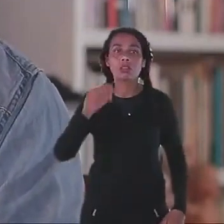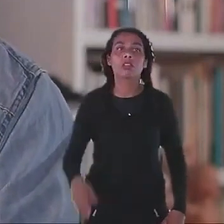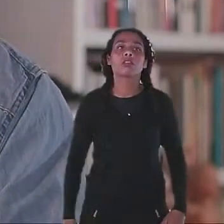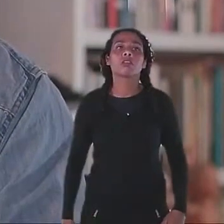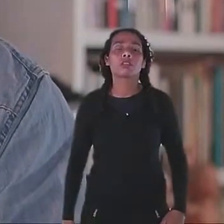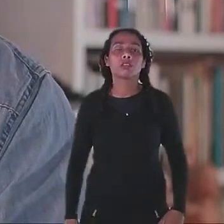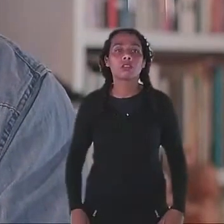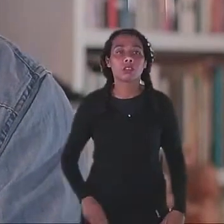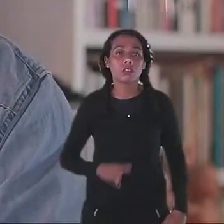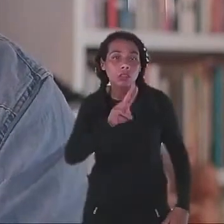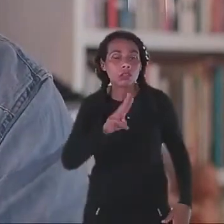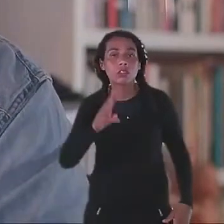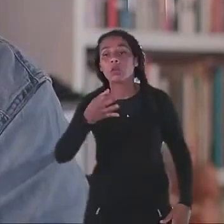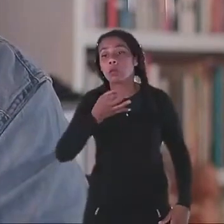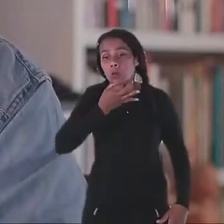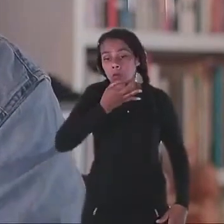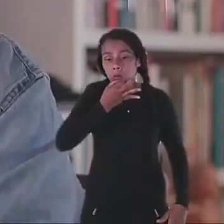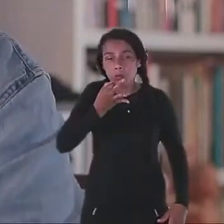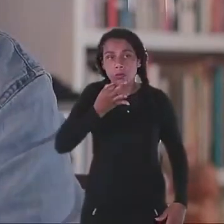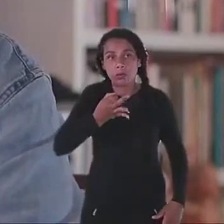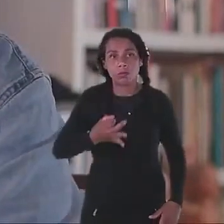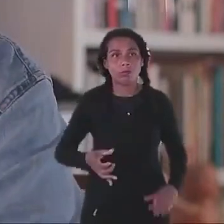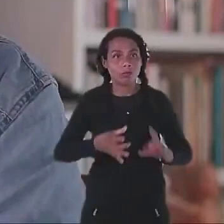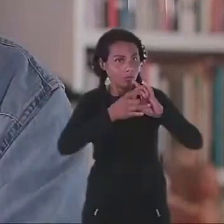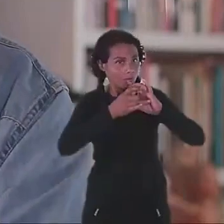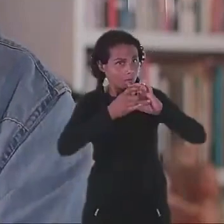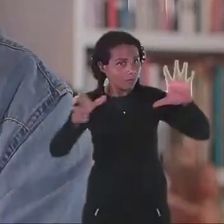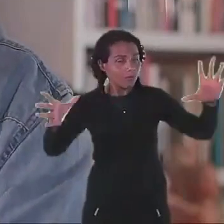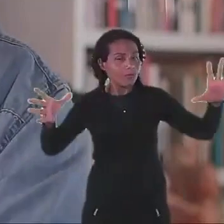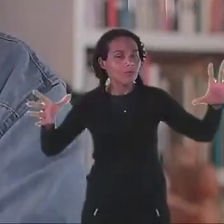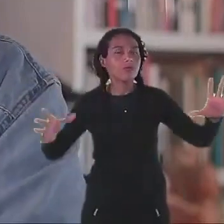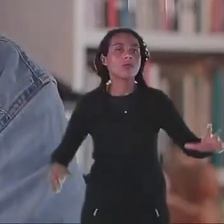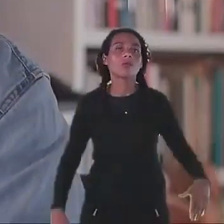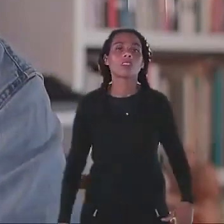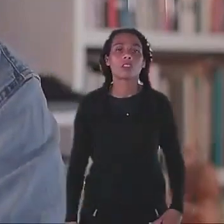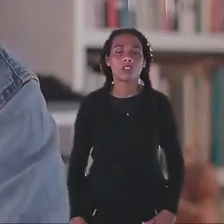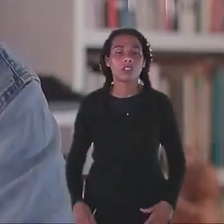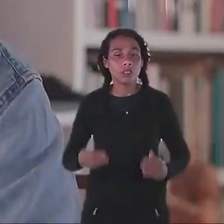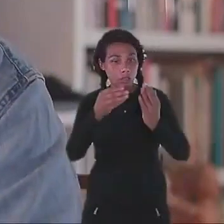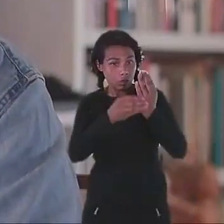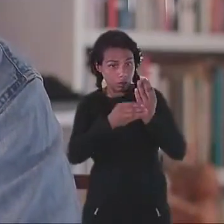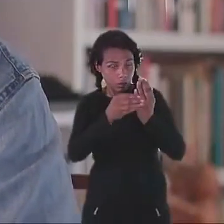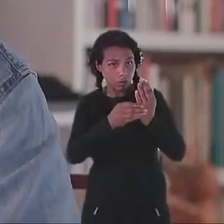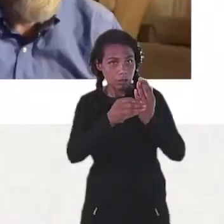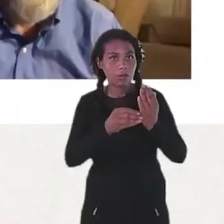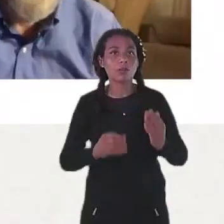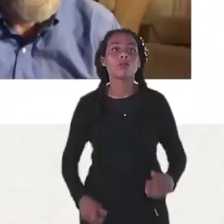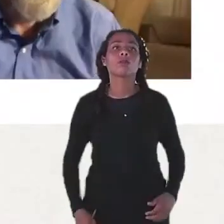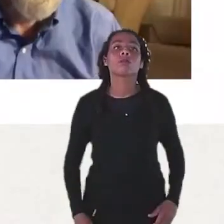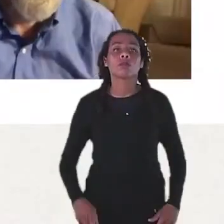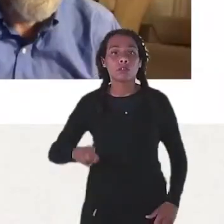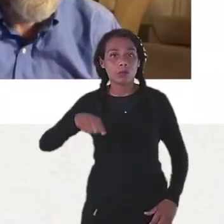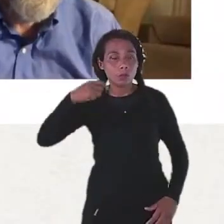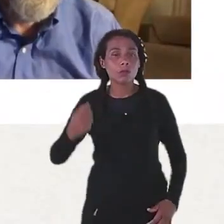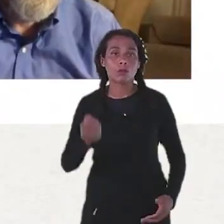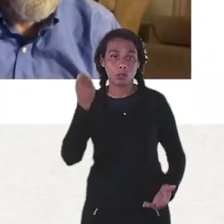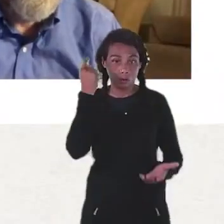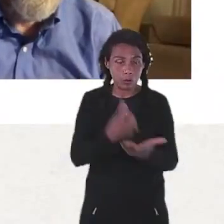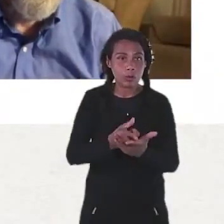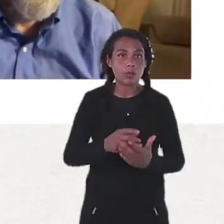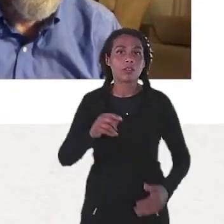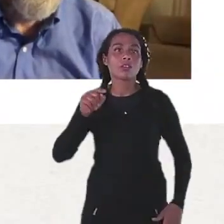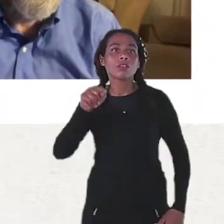nos comentários. Fique à vontade, não tem problema nenhum em comprar, vocês vão gostar desse livro.